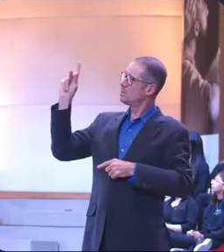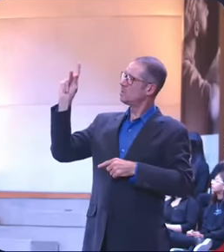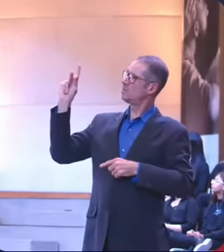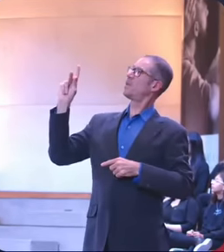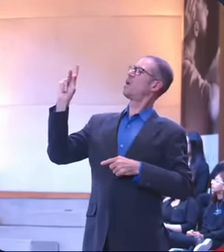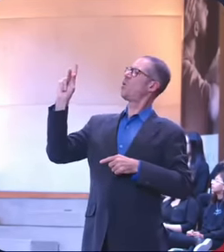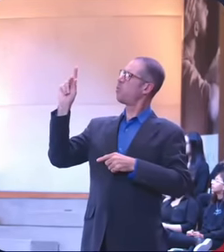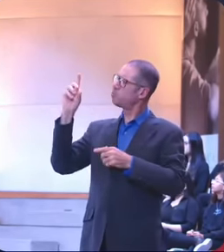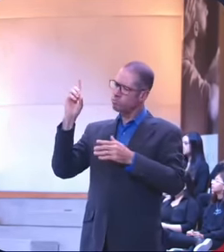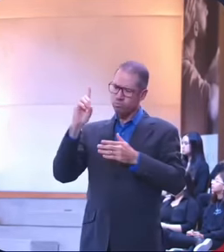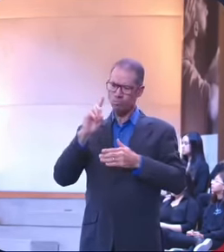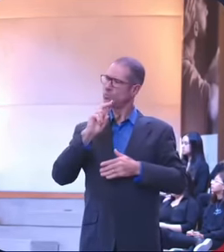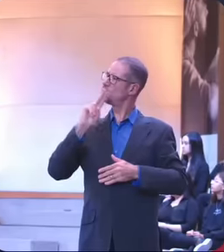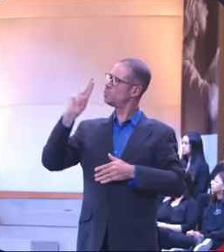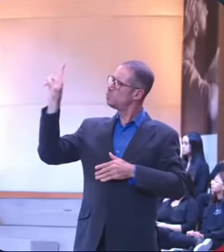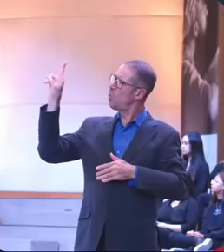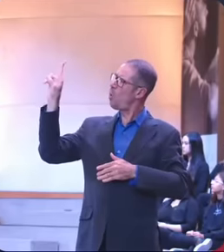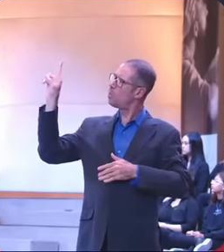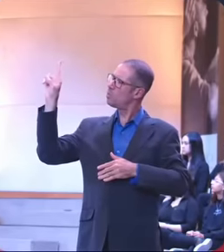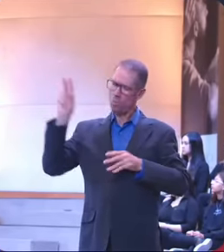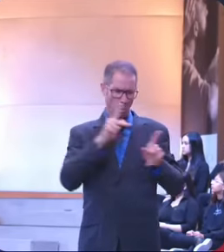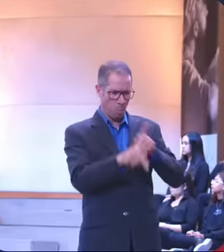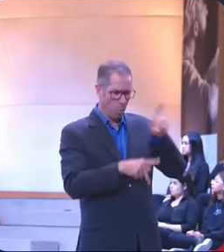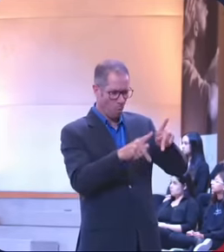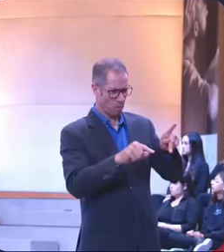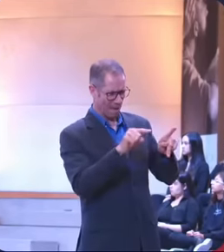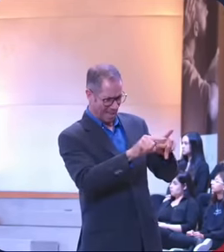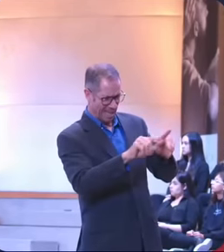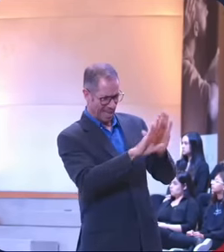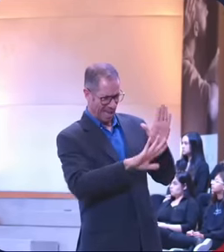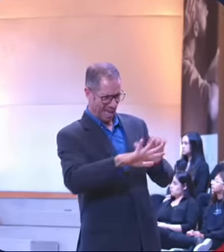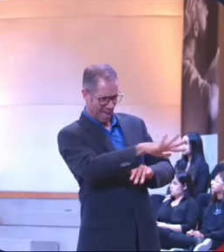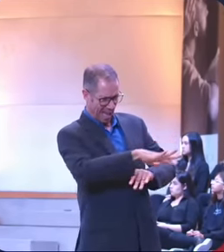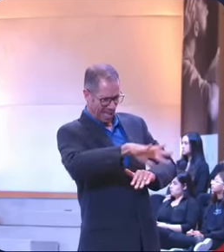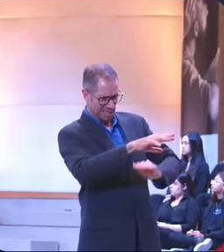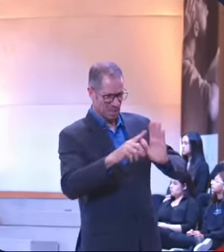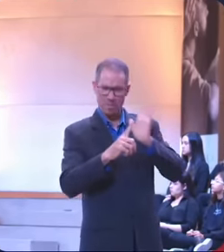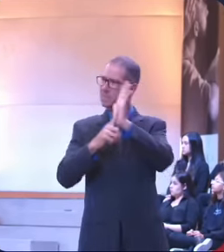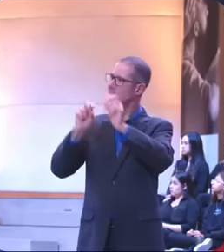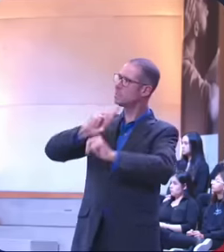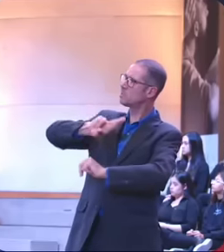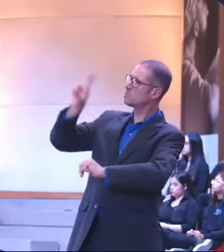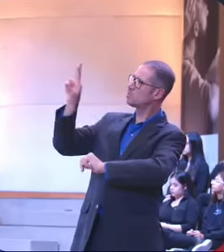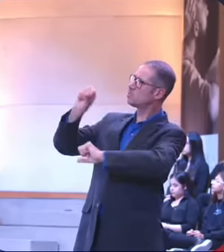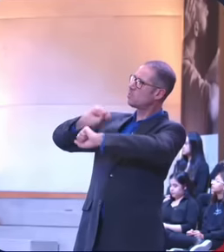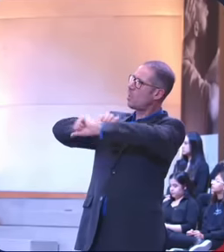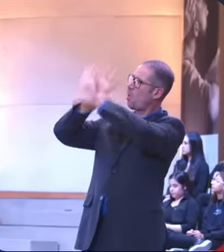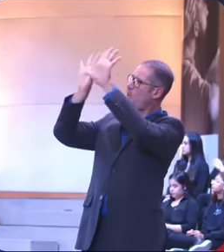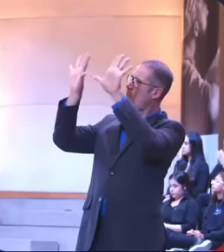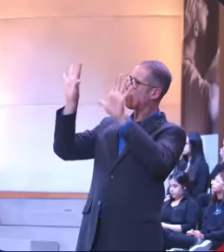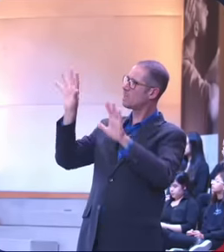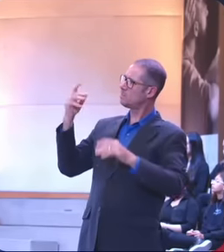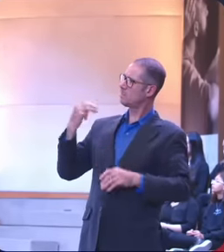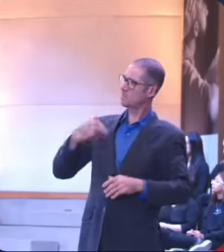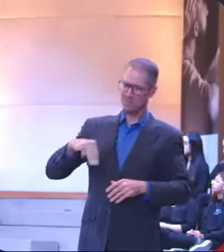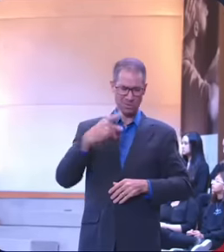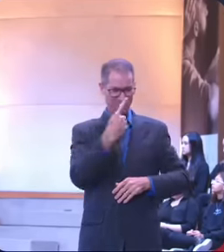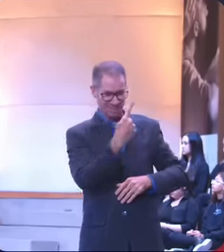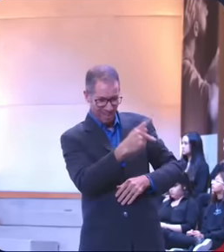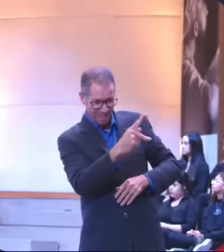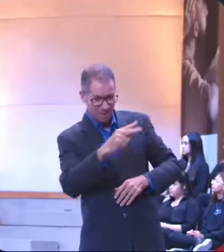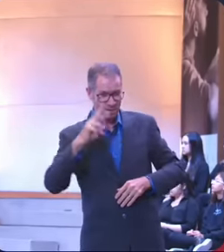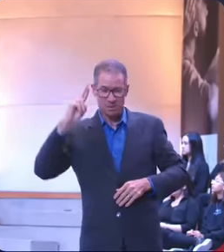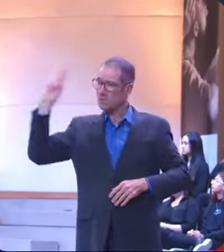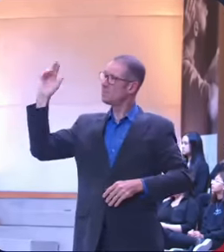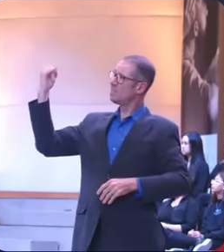esse povo, e eles representam a tua glória aqui na terra, tenha misericórdia deles. O Senhor disse